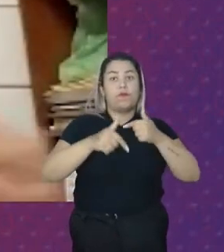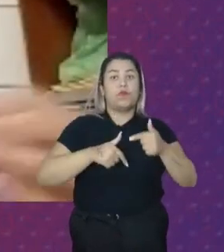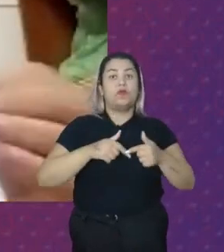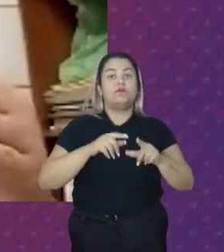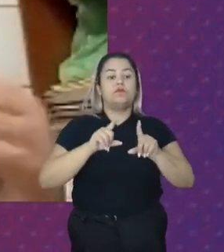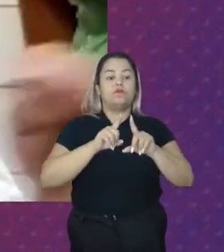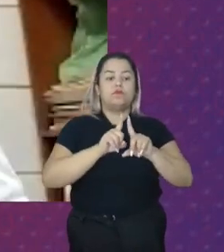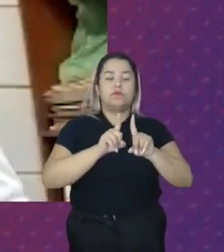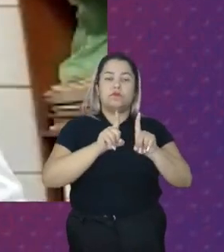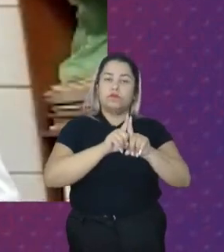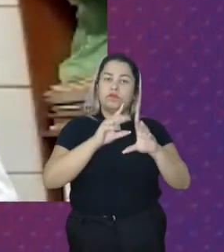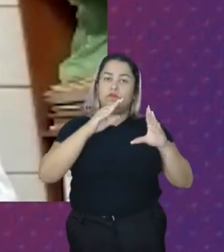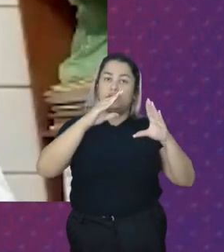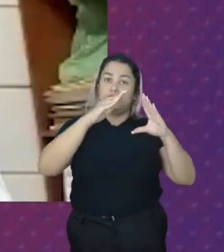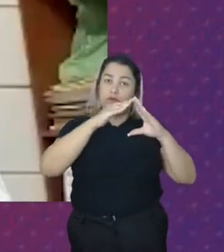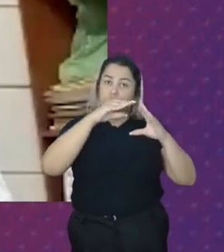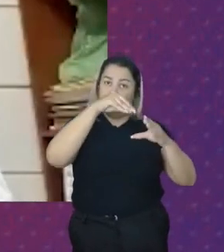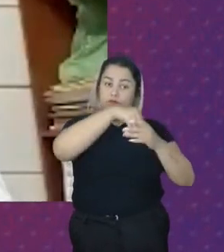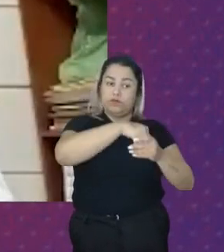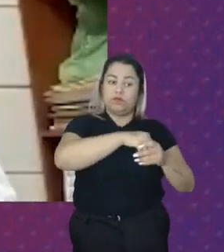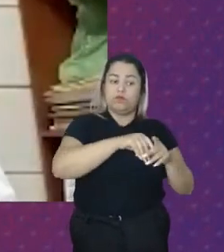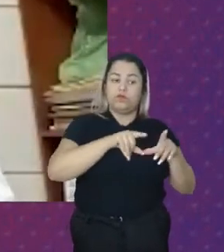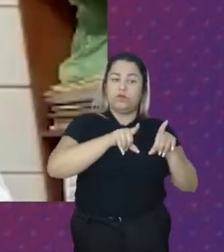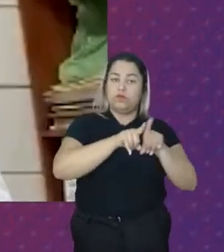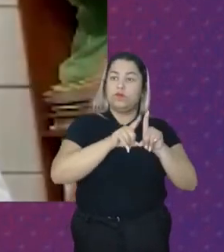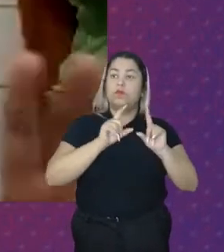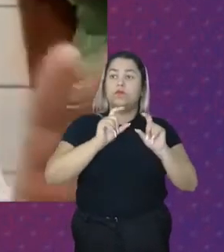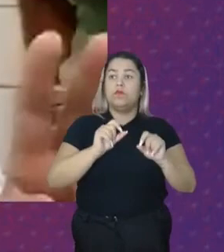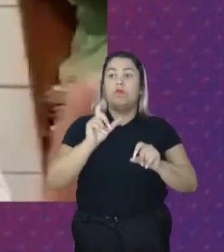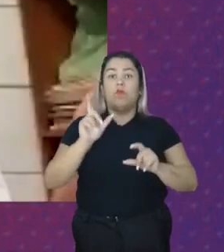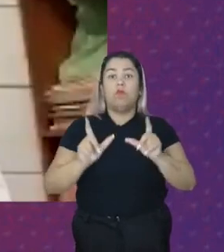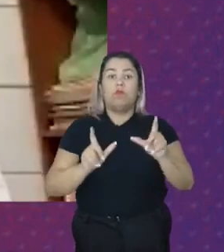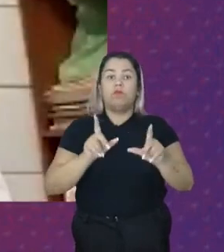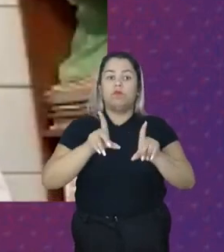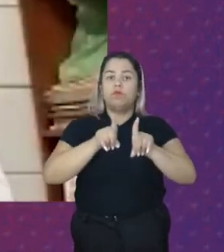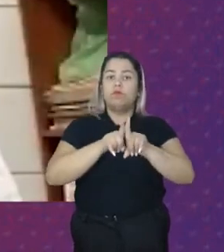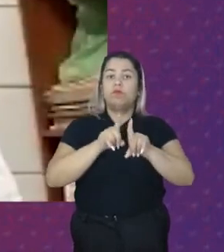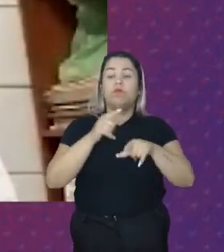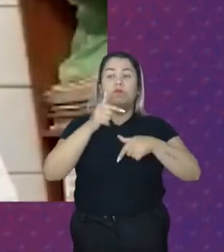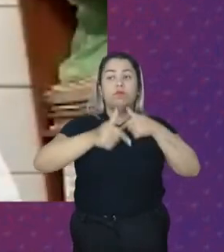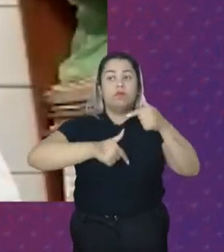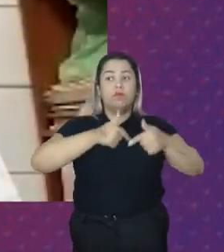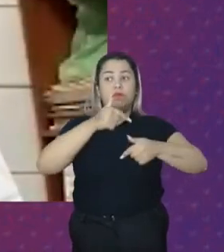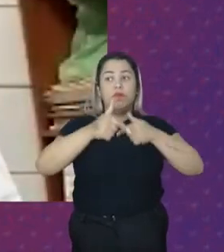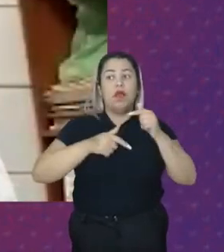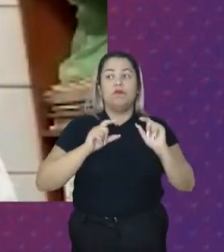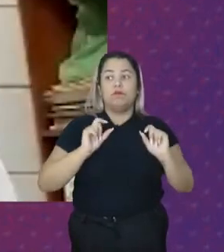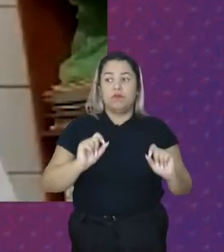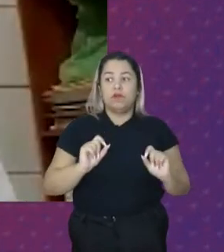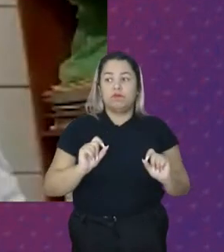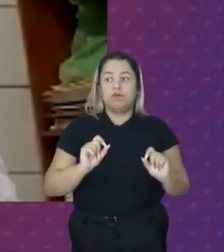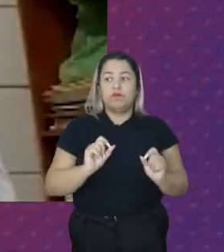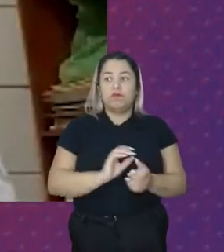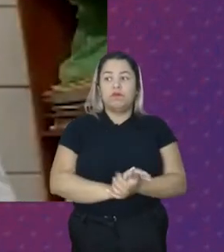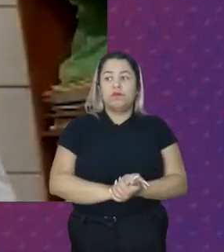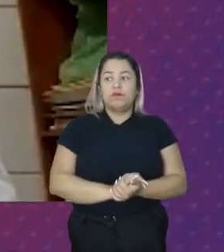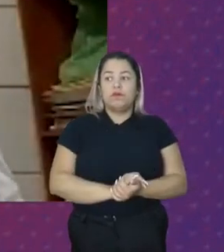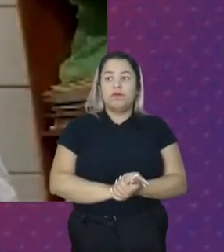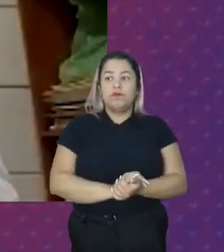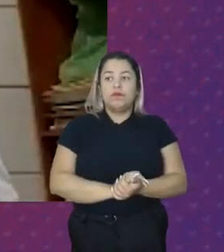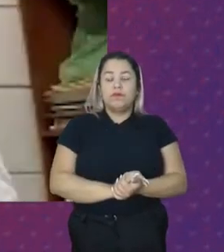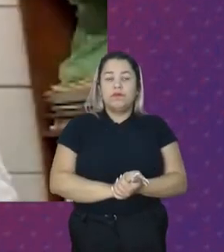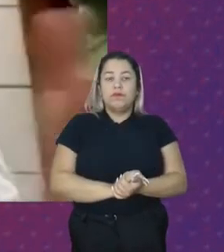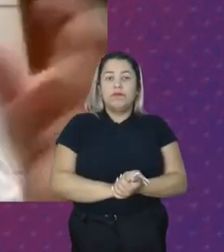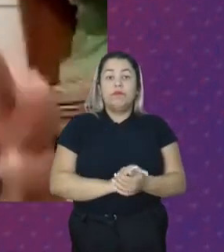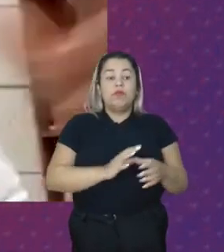Estão em Numa residência Uma ou duas Em cada local de trabalho E É diferente